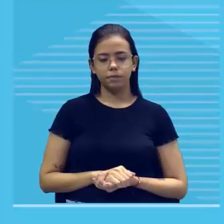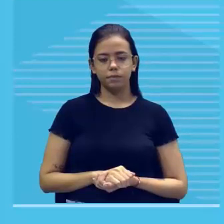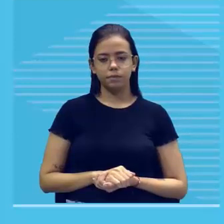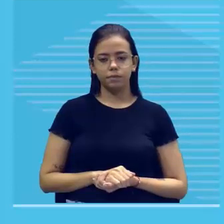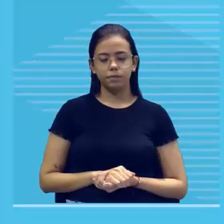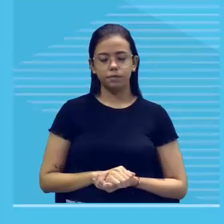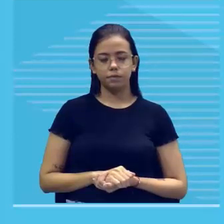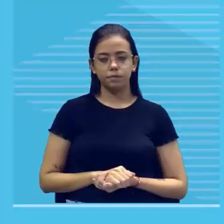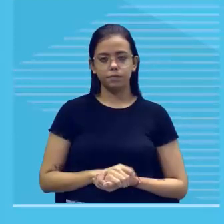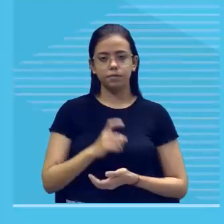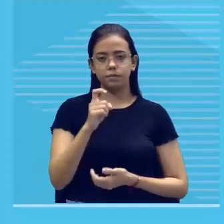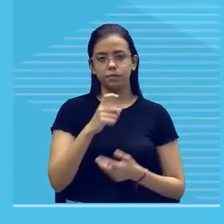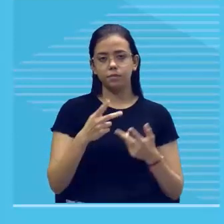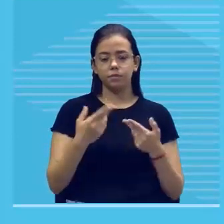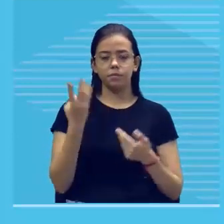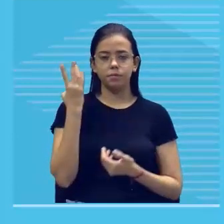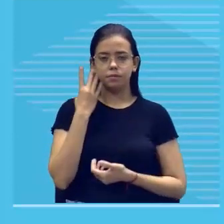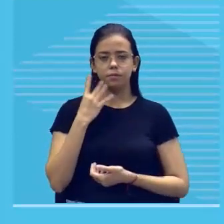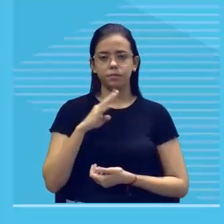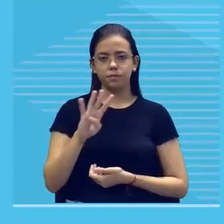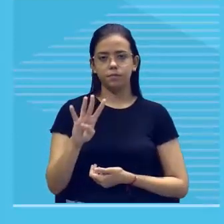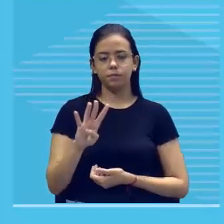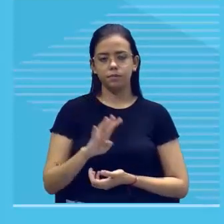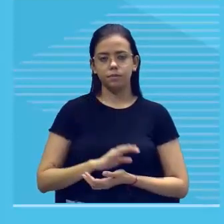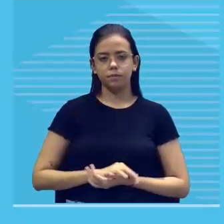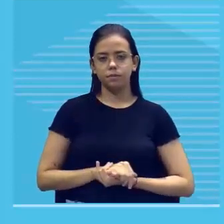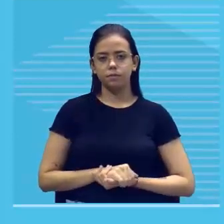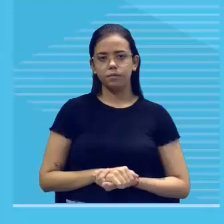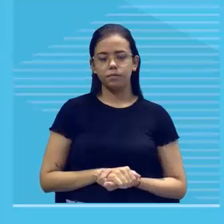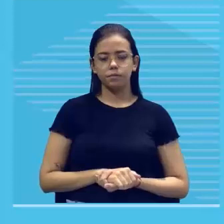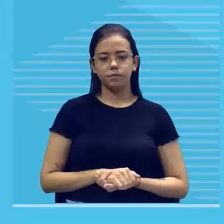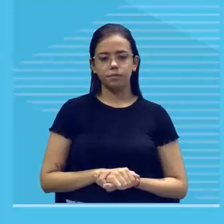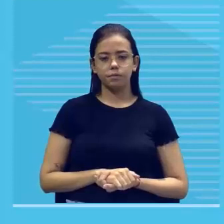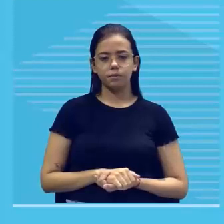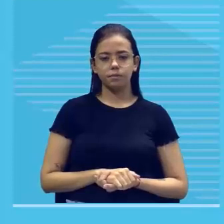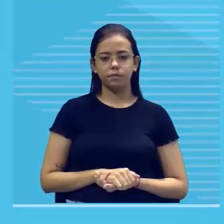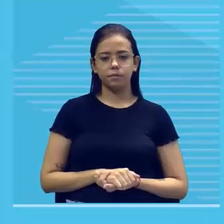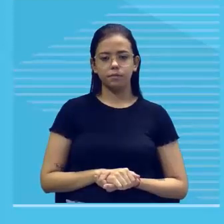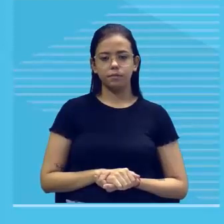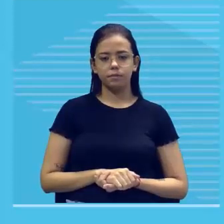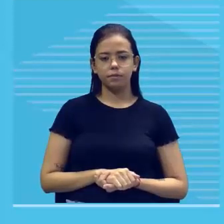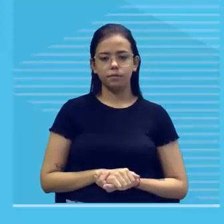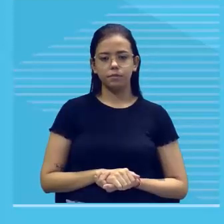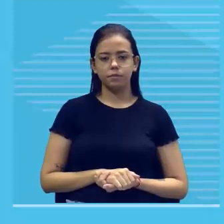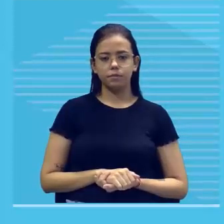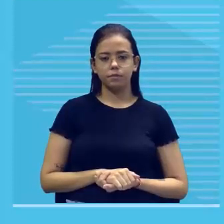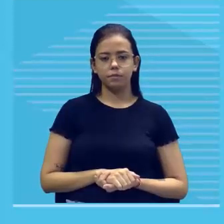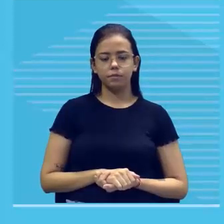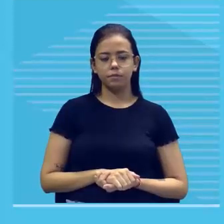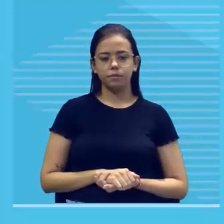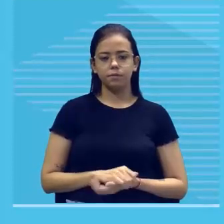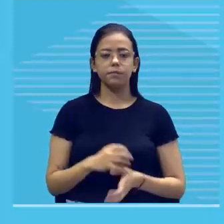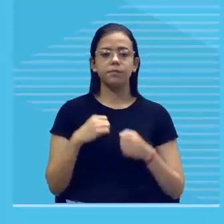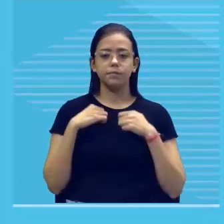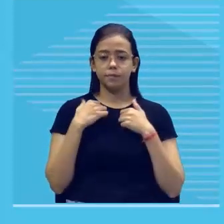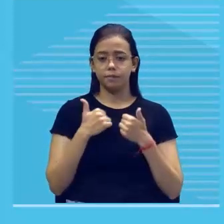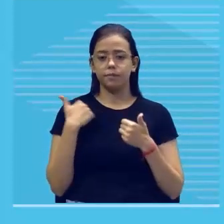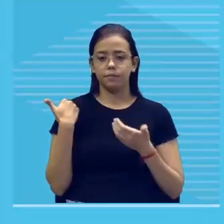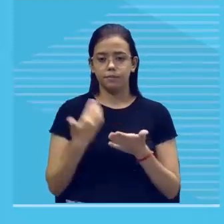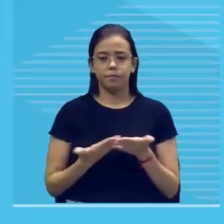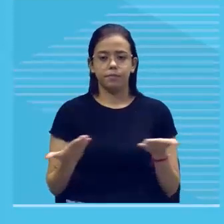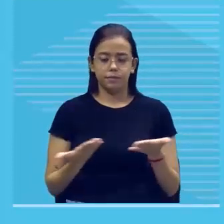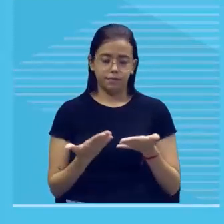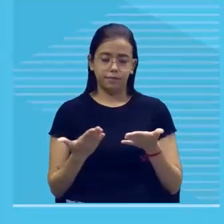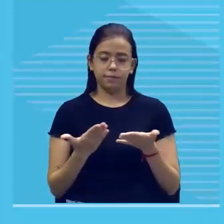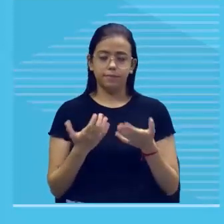x = 4 dias há um ano Olá tudo bem até aí